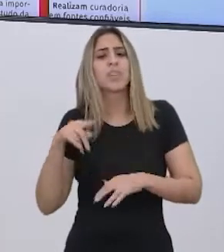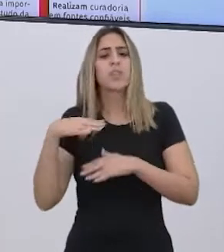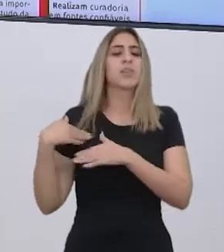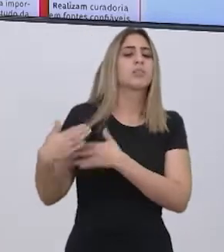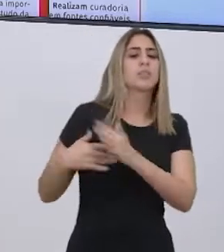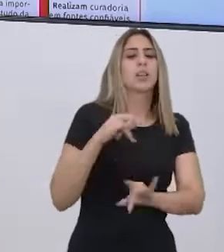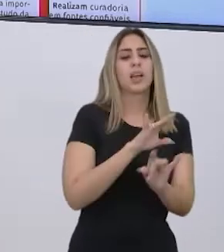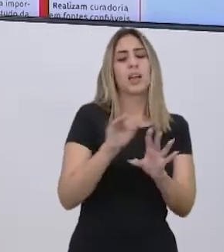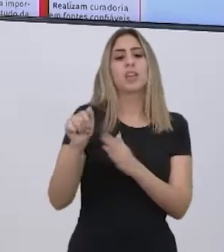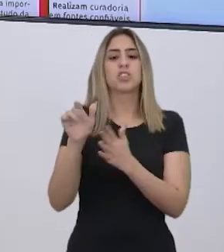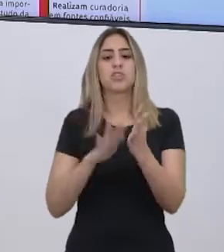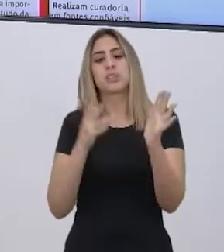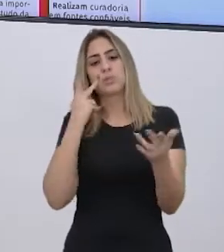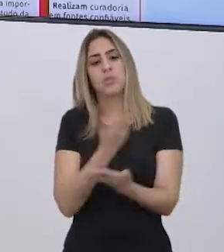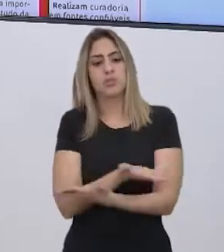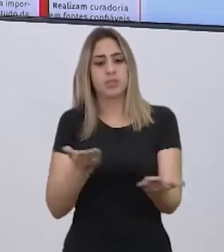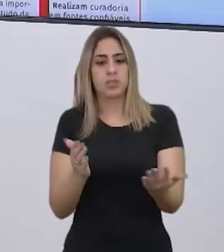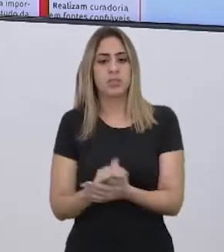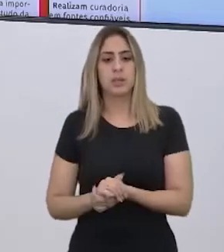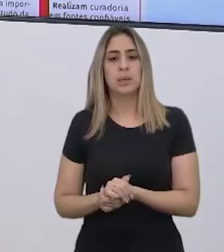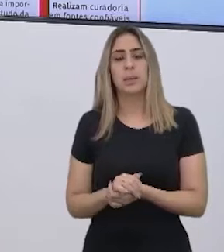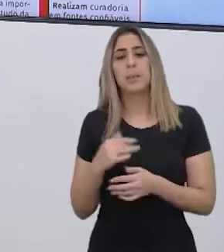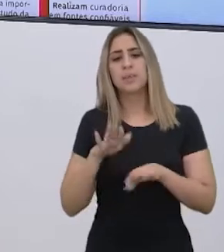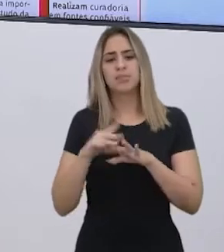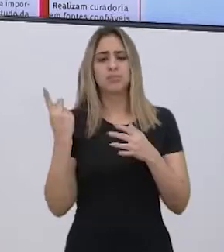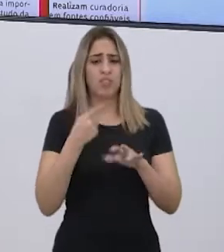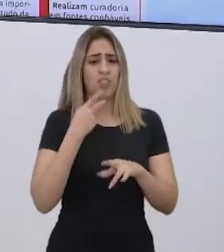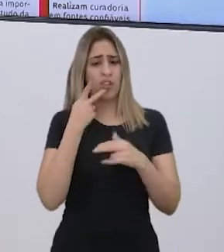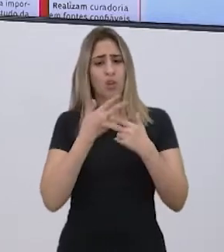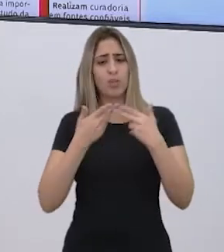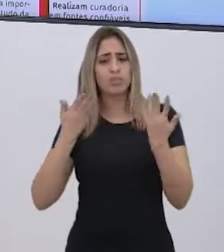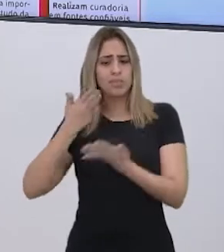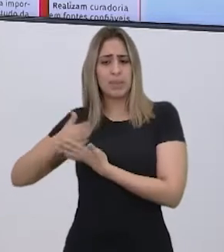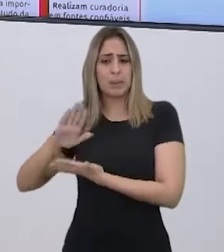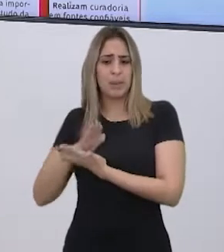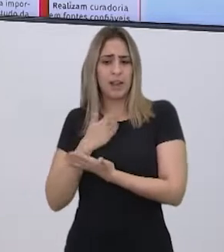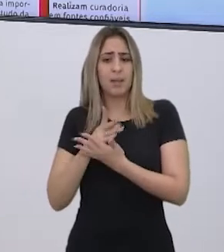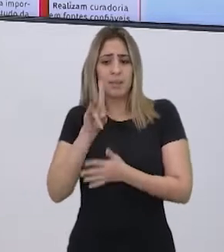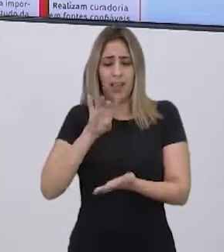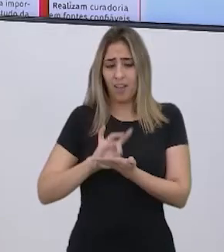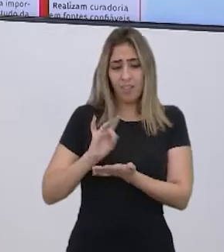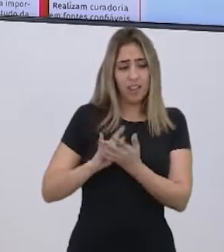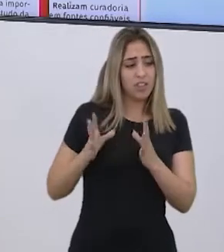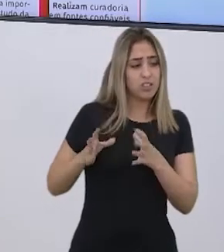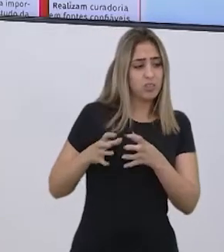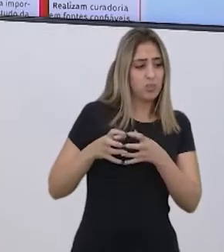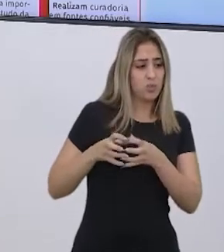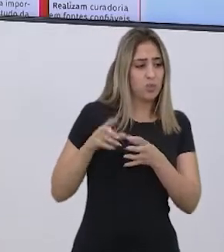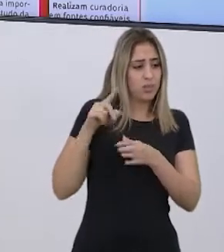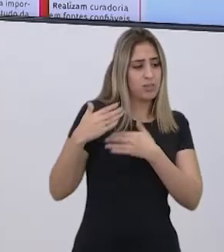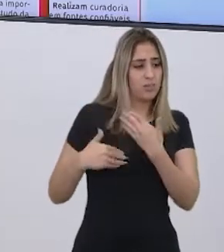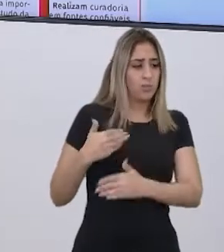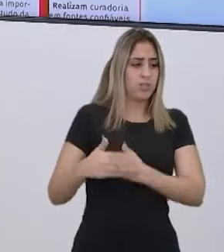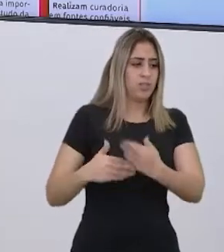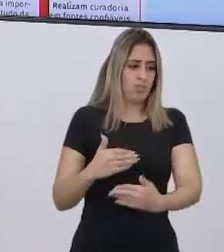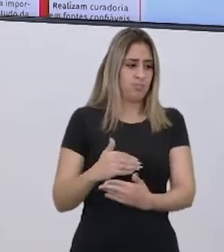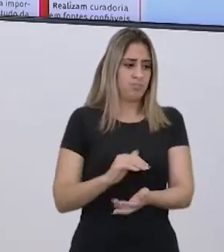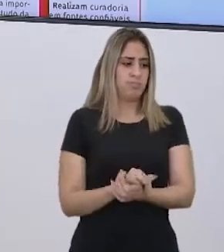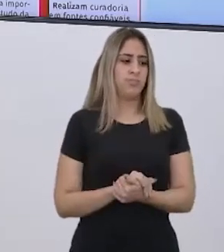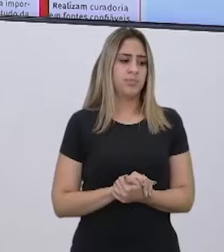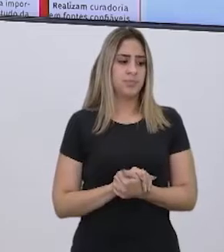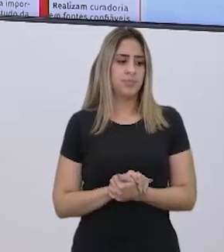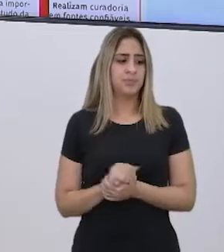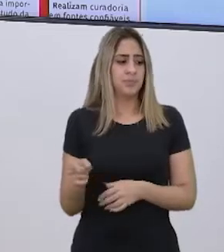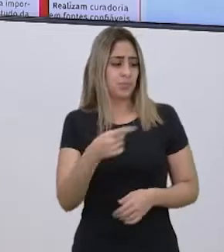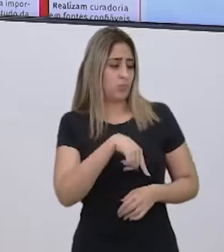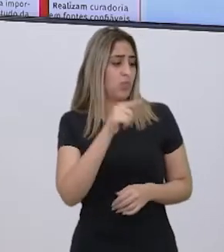gerada em cada atividade para vocês. Porque a gente estava falando de coisas separadas, mas que na verdade se juntam nesse processo.